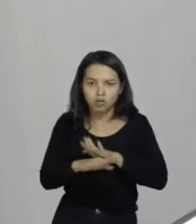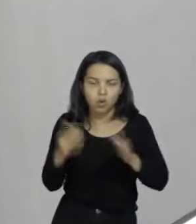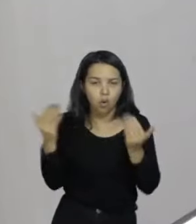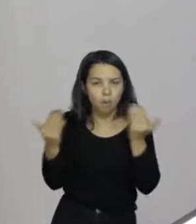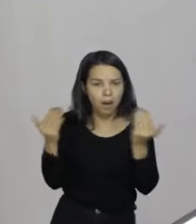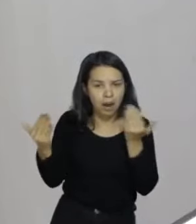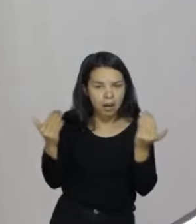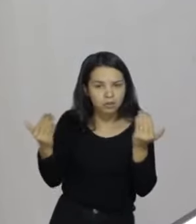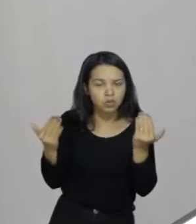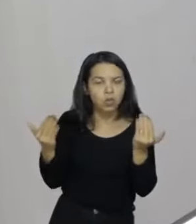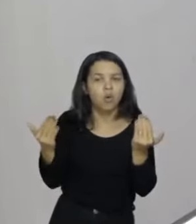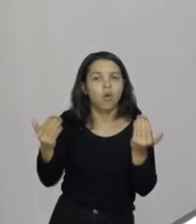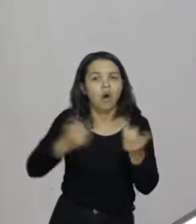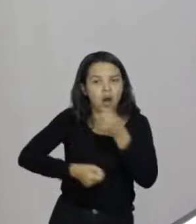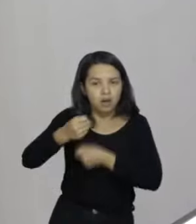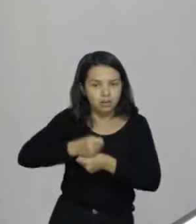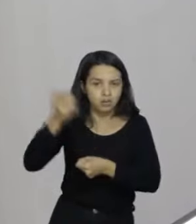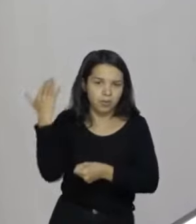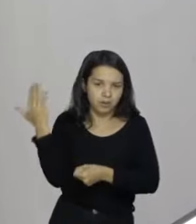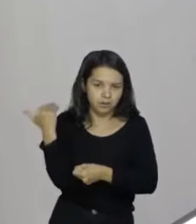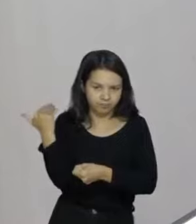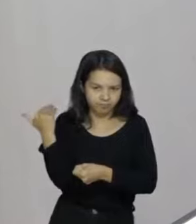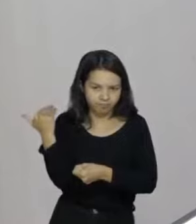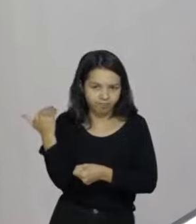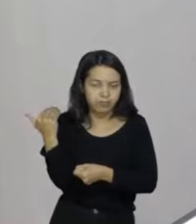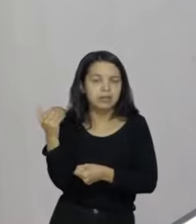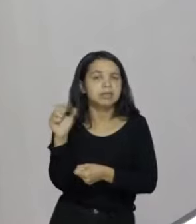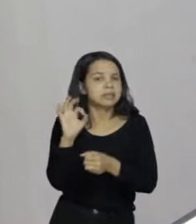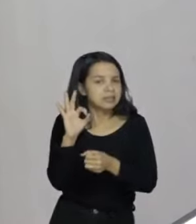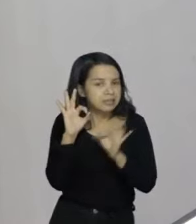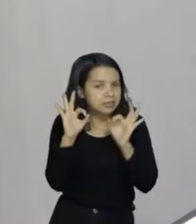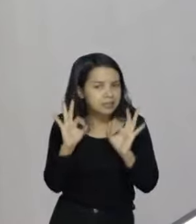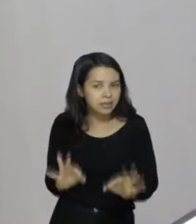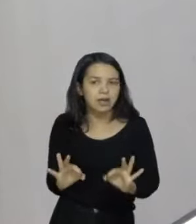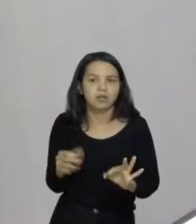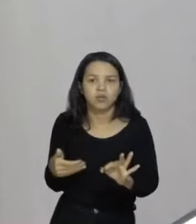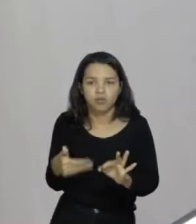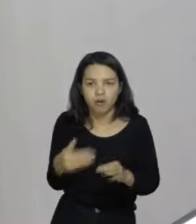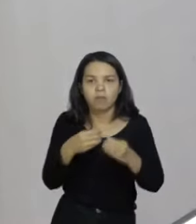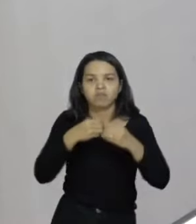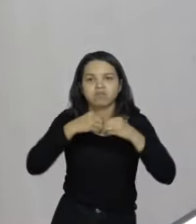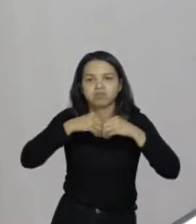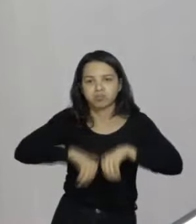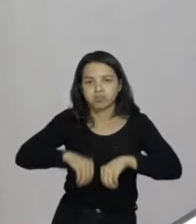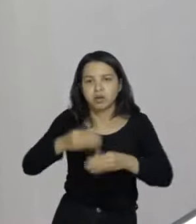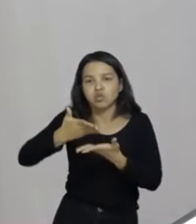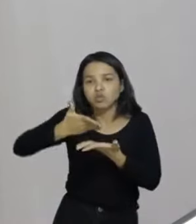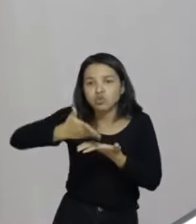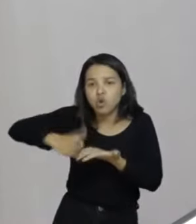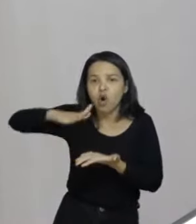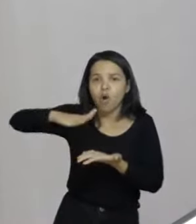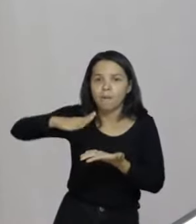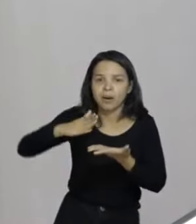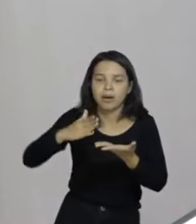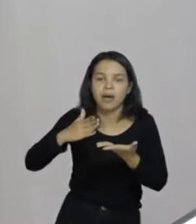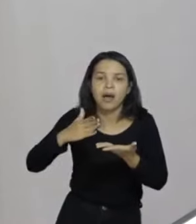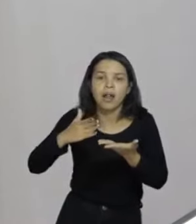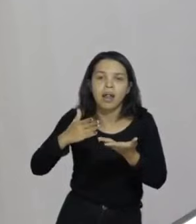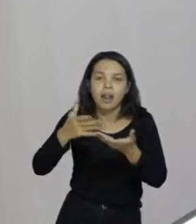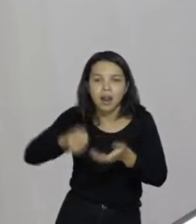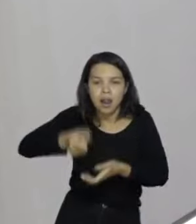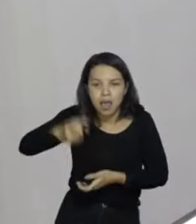do ano passado e isso com certeza vai empatar e muito na sobra de leite produzido no